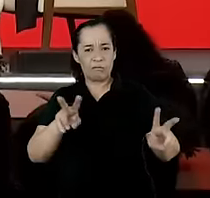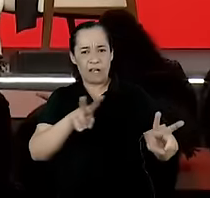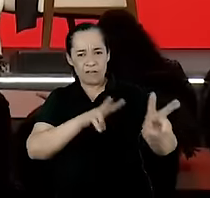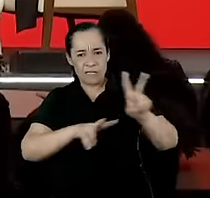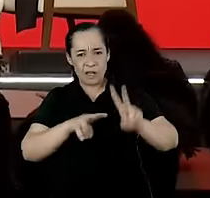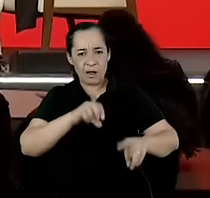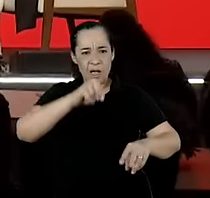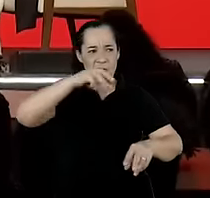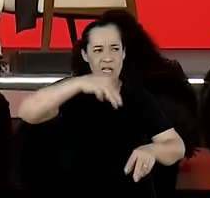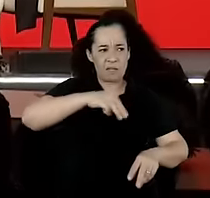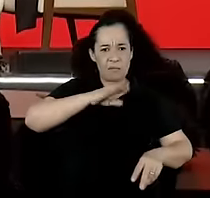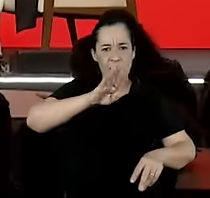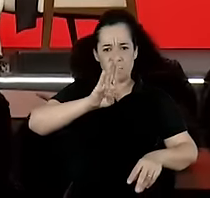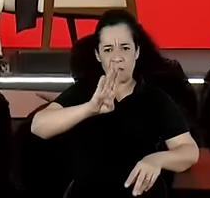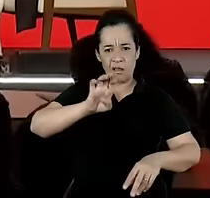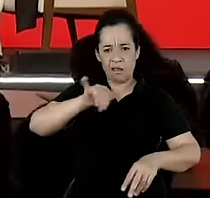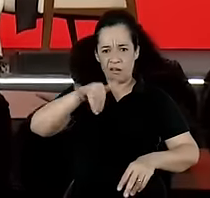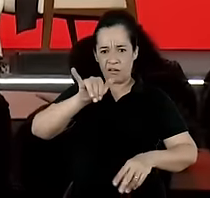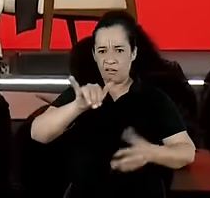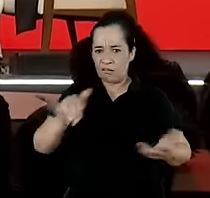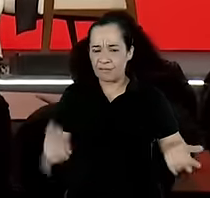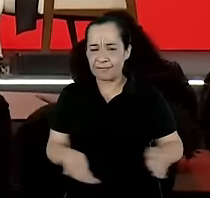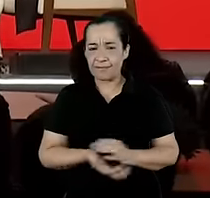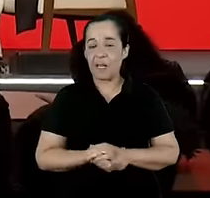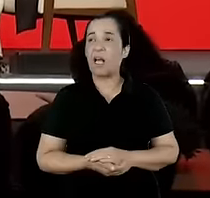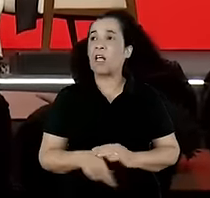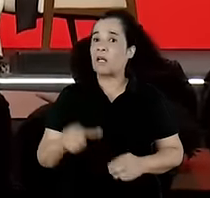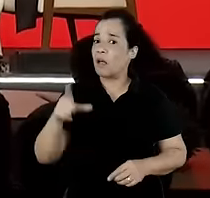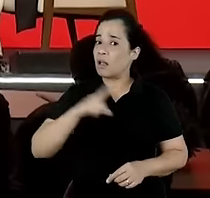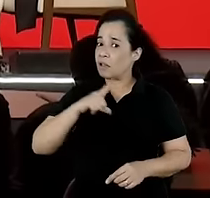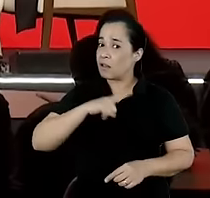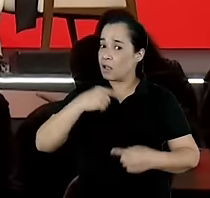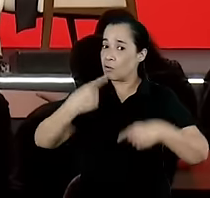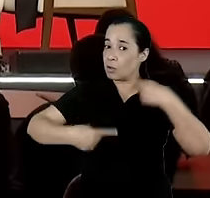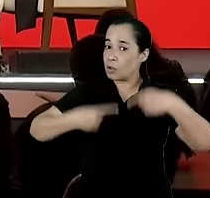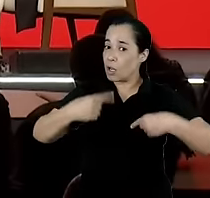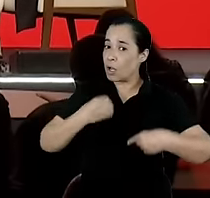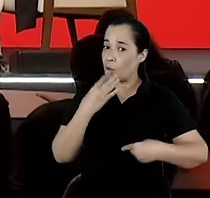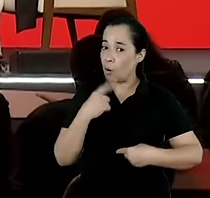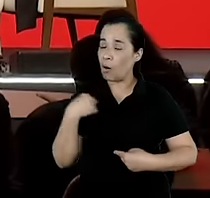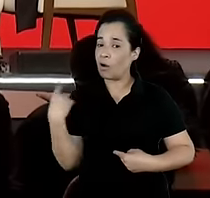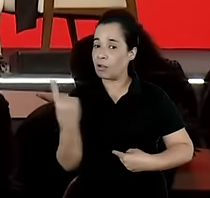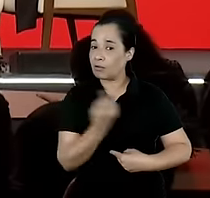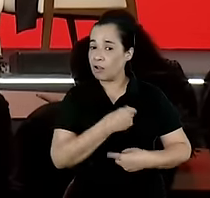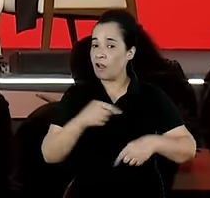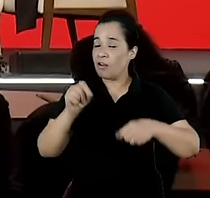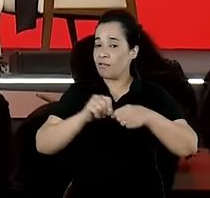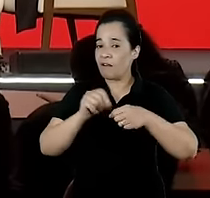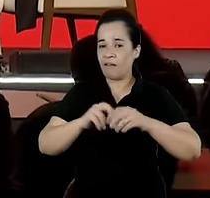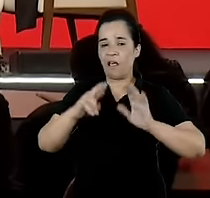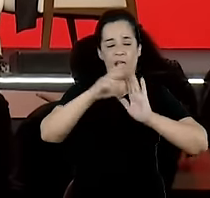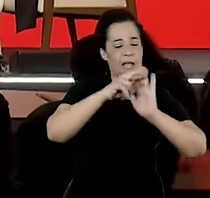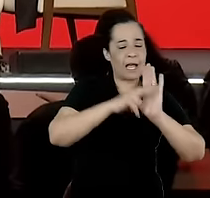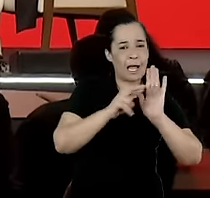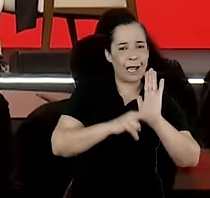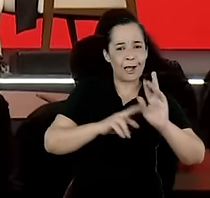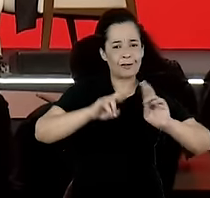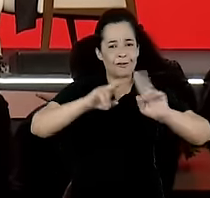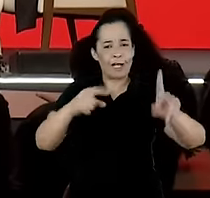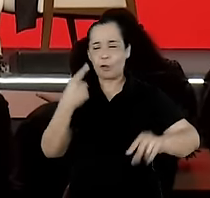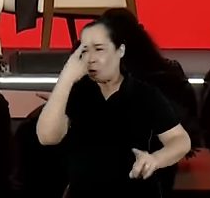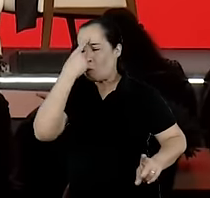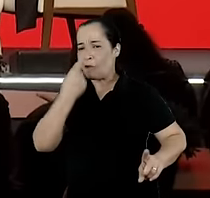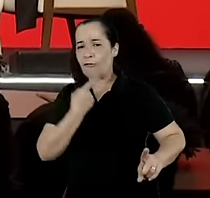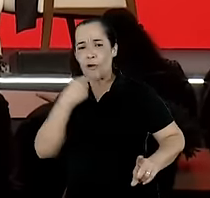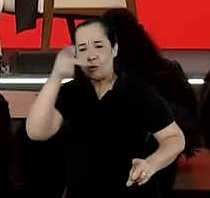eu acho que a gente tem aqui uma discussão boa para fazer sobre fundo sobre regras diferentes para diferentes tipos de perfil do investidor de